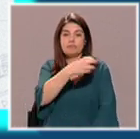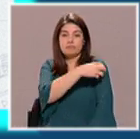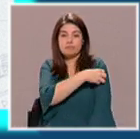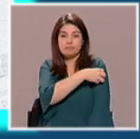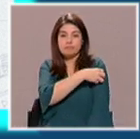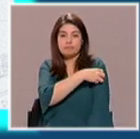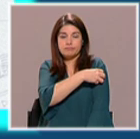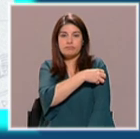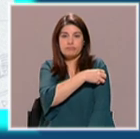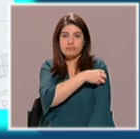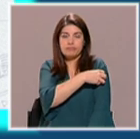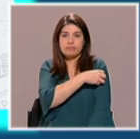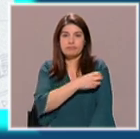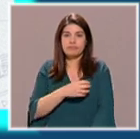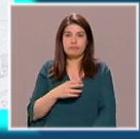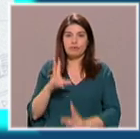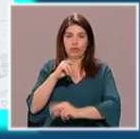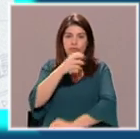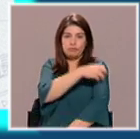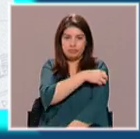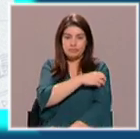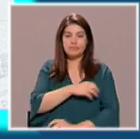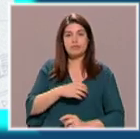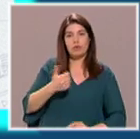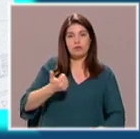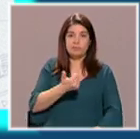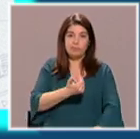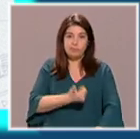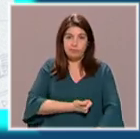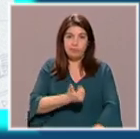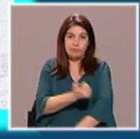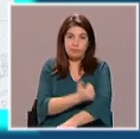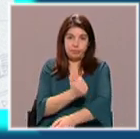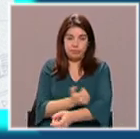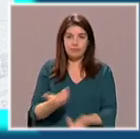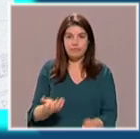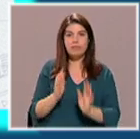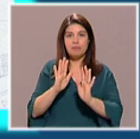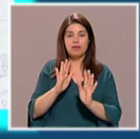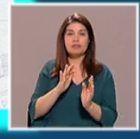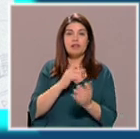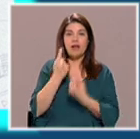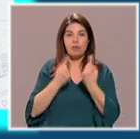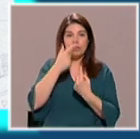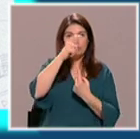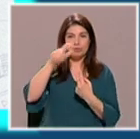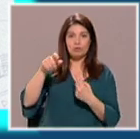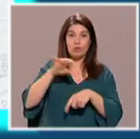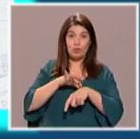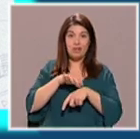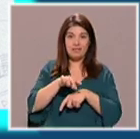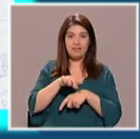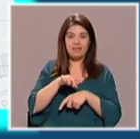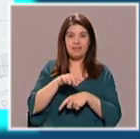portátil. Porém, face aos constrangimentos que muitos diabéticos têm em injetar-se em locais públicos,